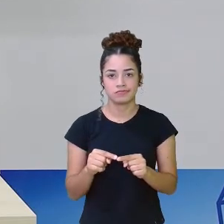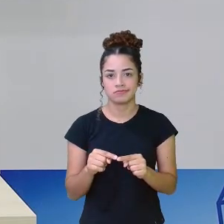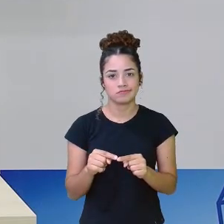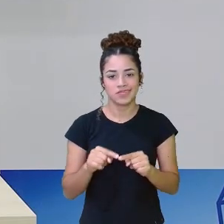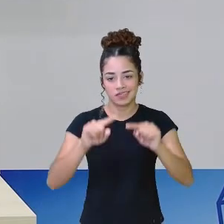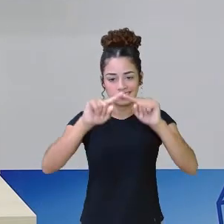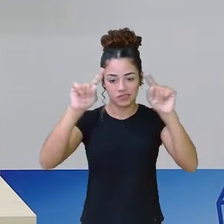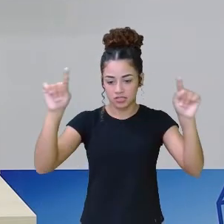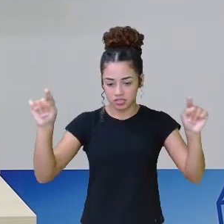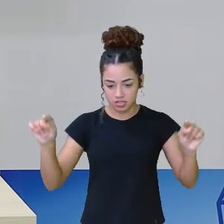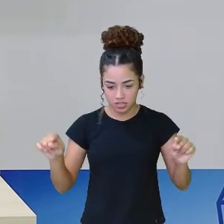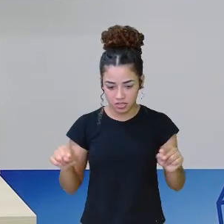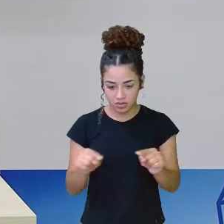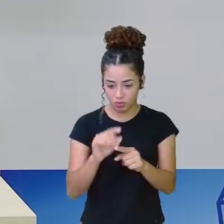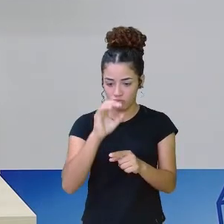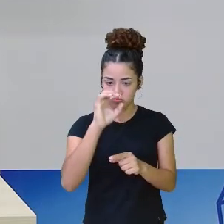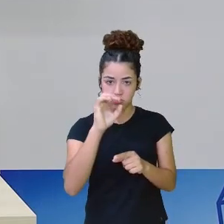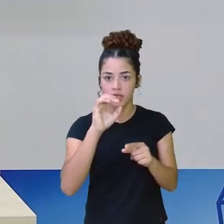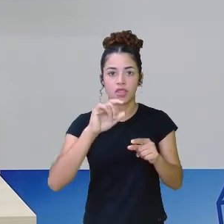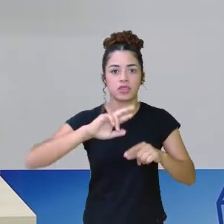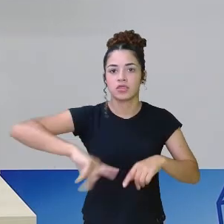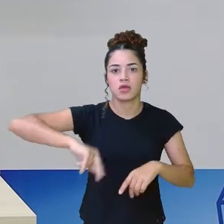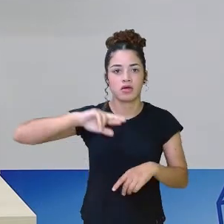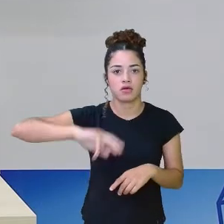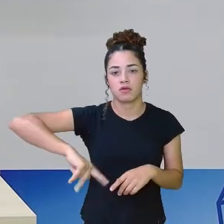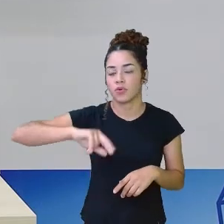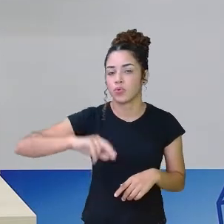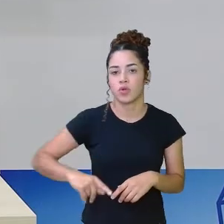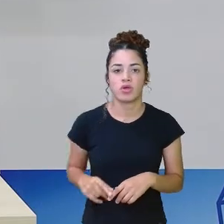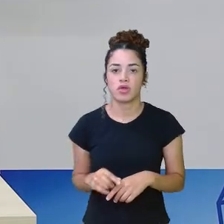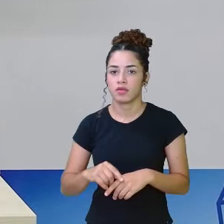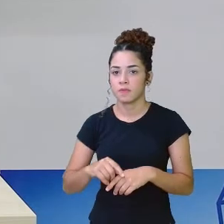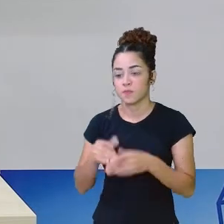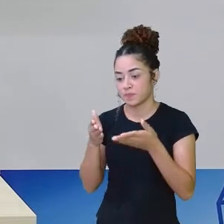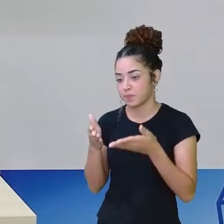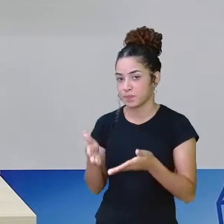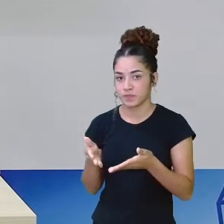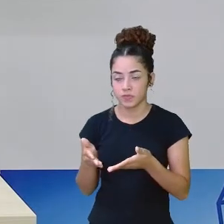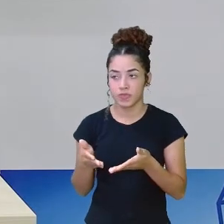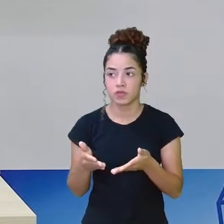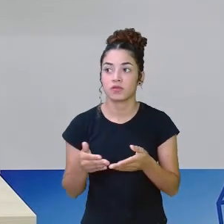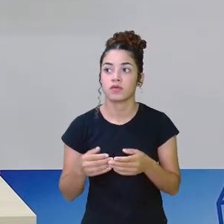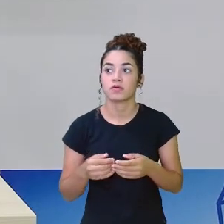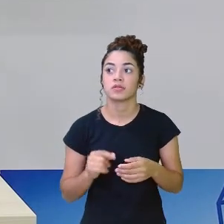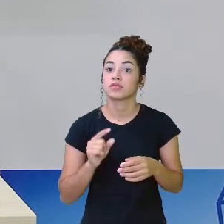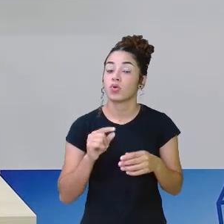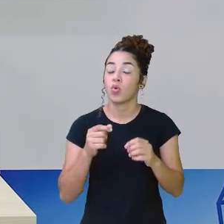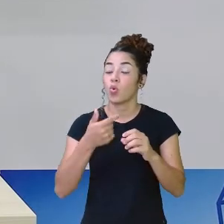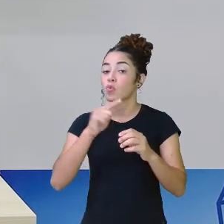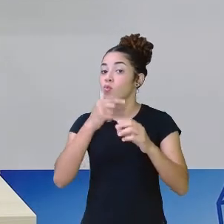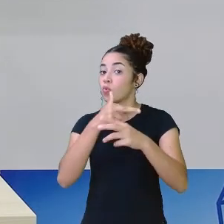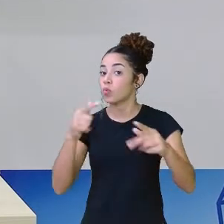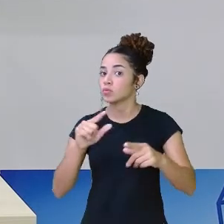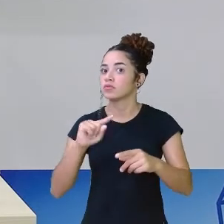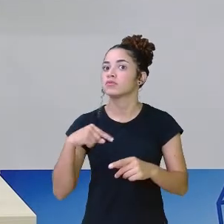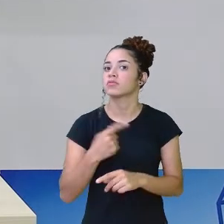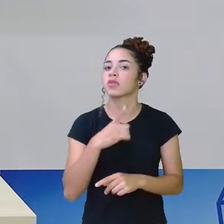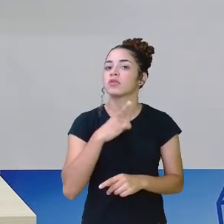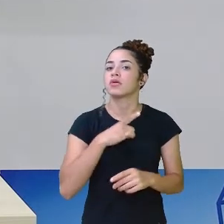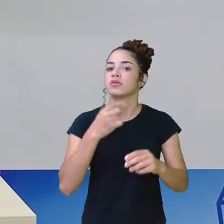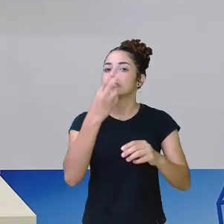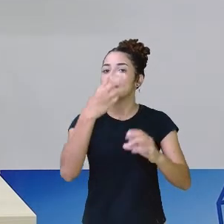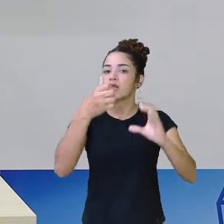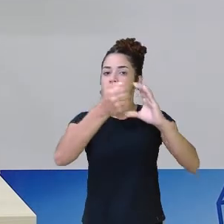formado por segmento. E outra coisa, a gente tem 3 características básicas